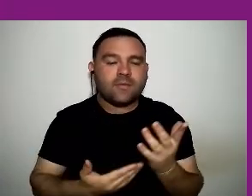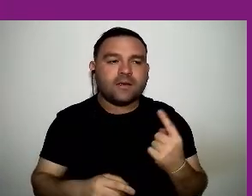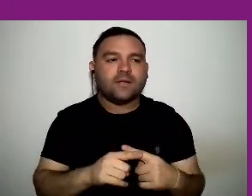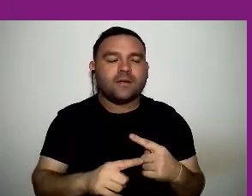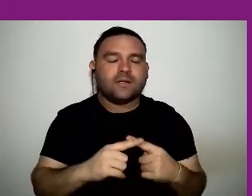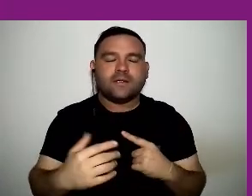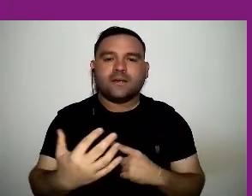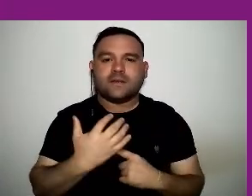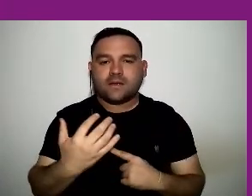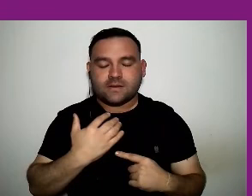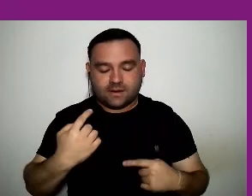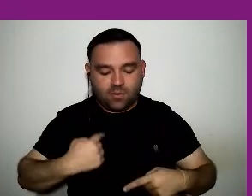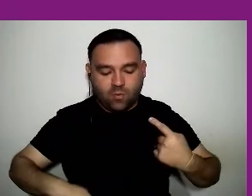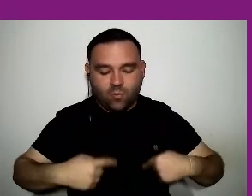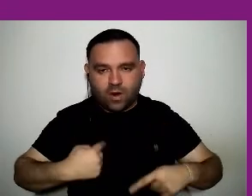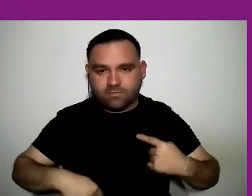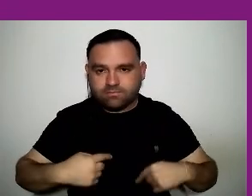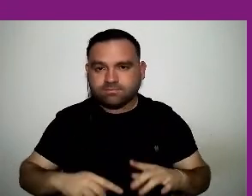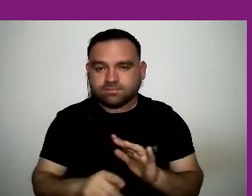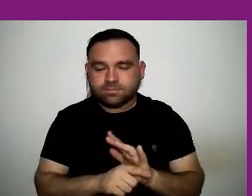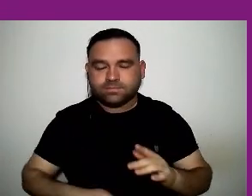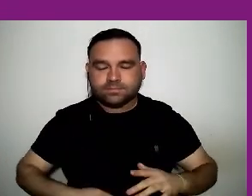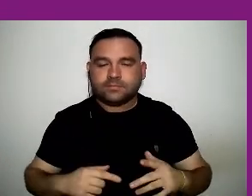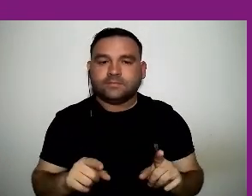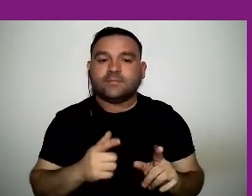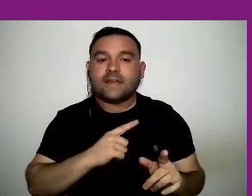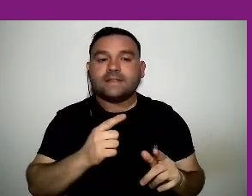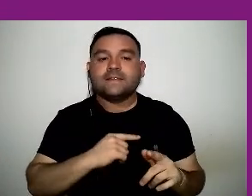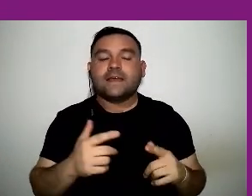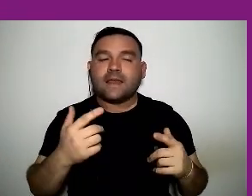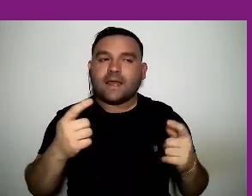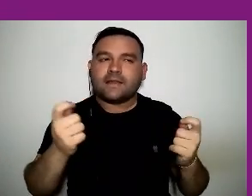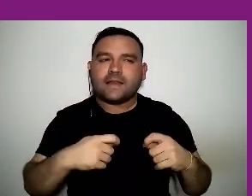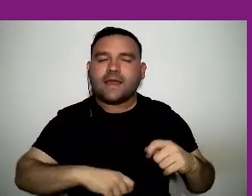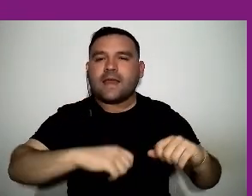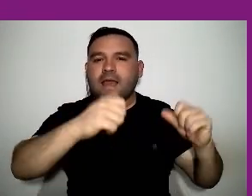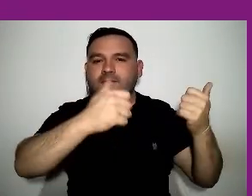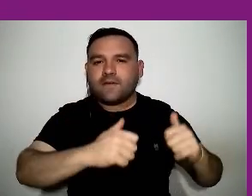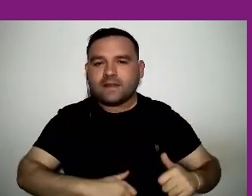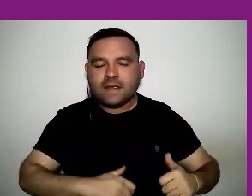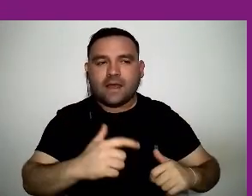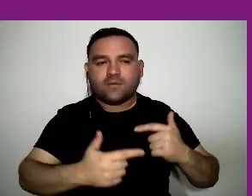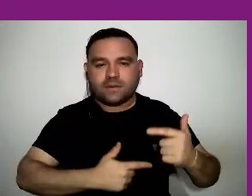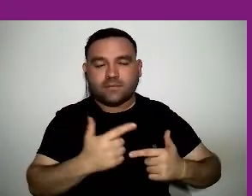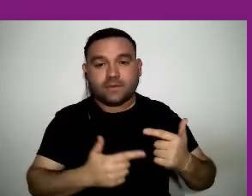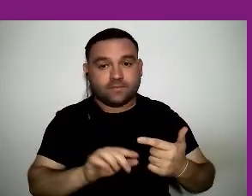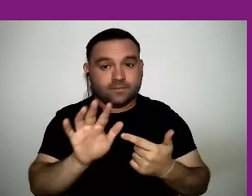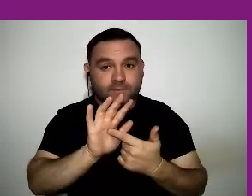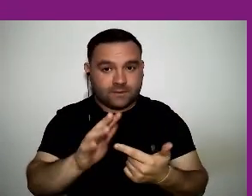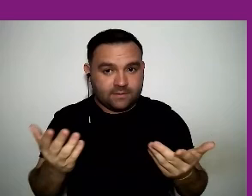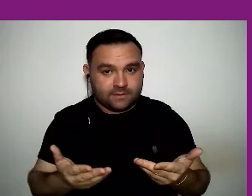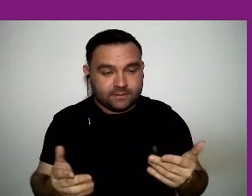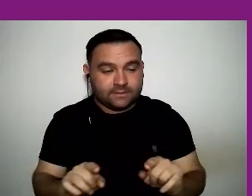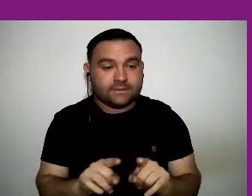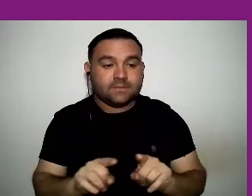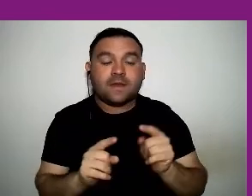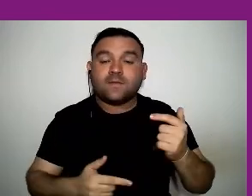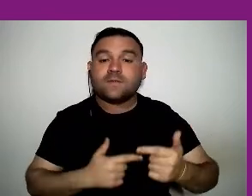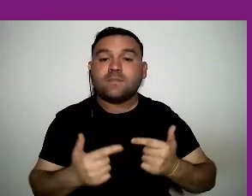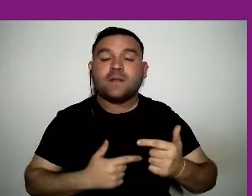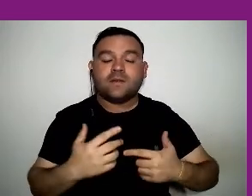pressão transpulmonar. Entretanto, nós temos sim como avaliar o trabalho respiratório, vou mostrar para vocês, e o